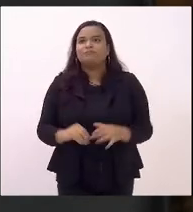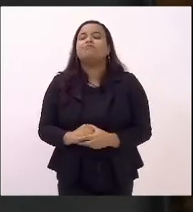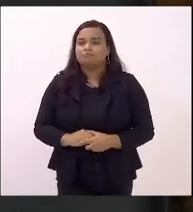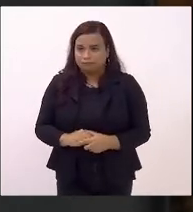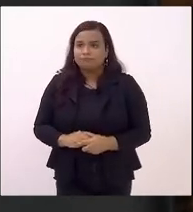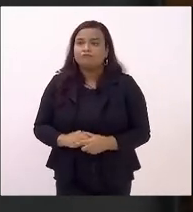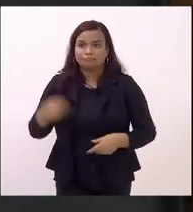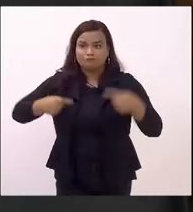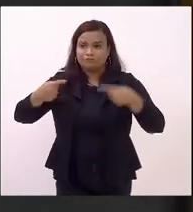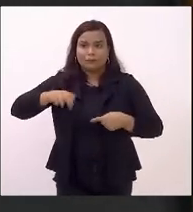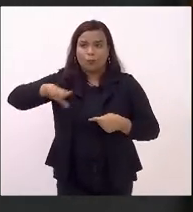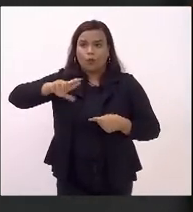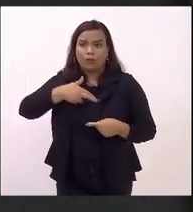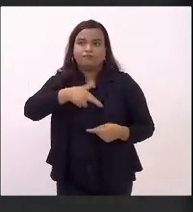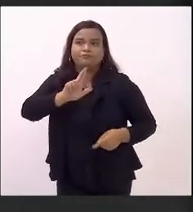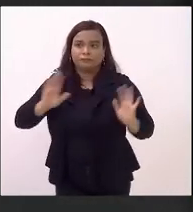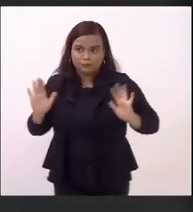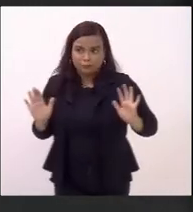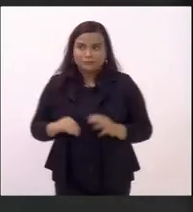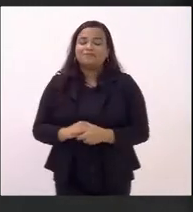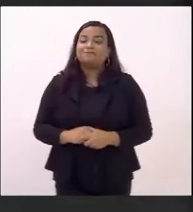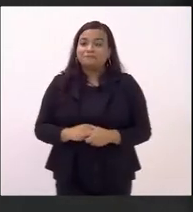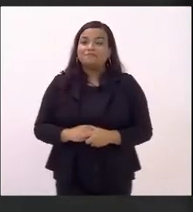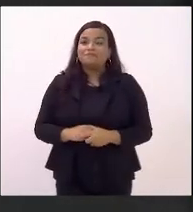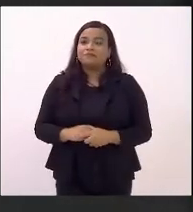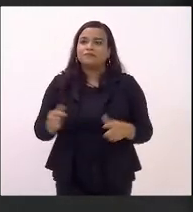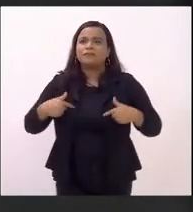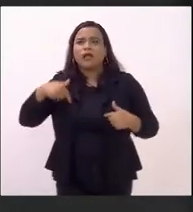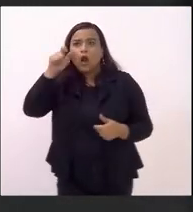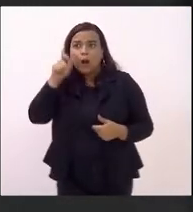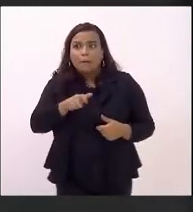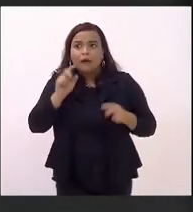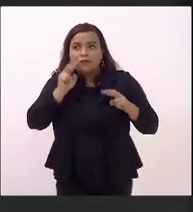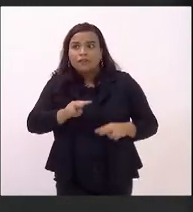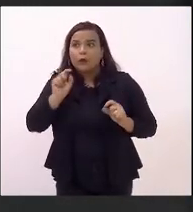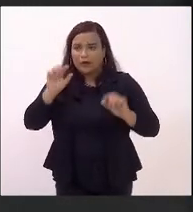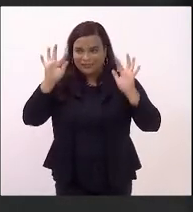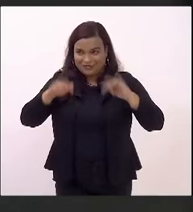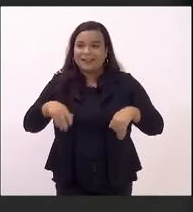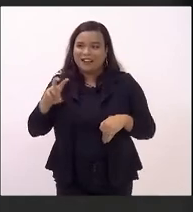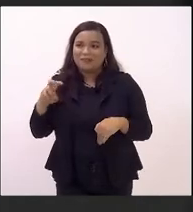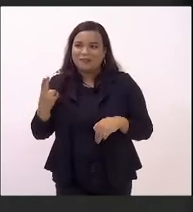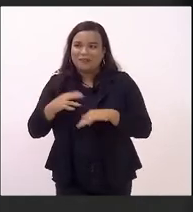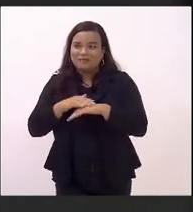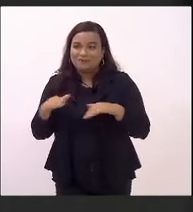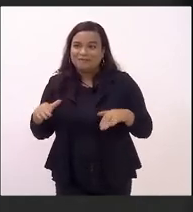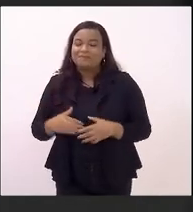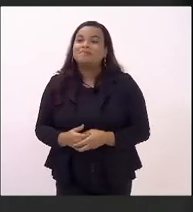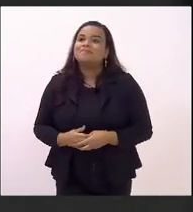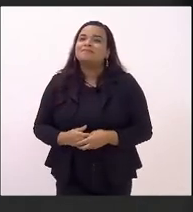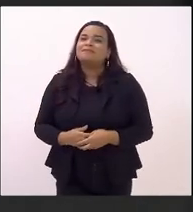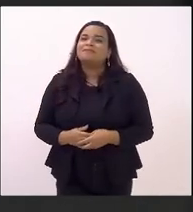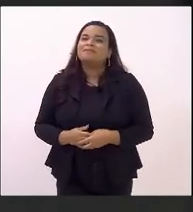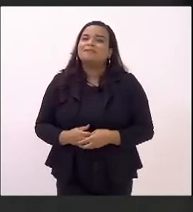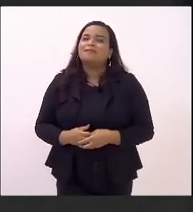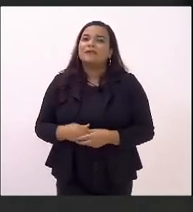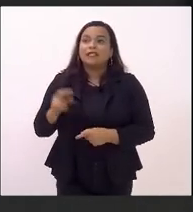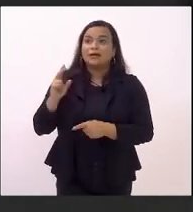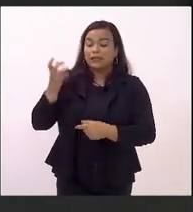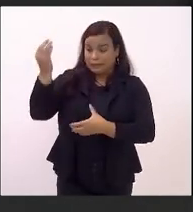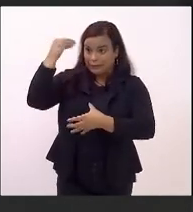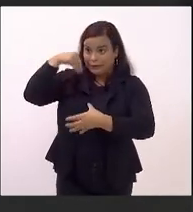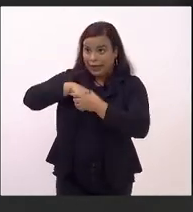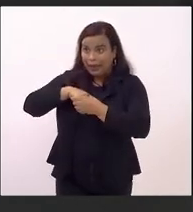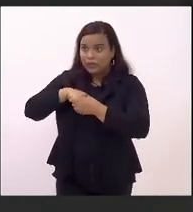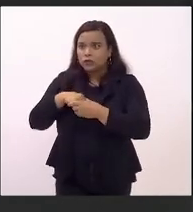a discussão. Mas o que eu tenho observado, para encerrar, é que tem uma esperança nas pessoas,